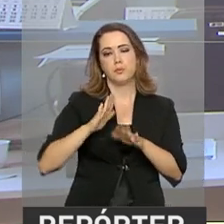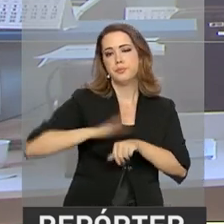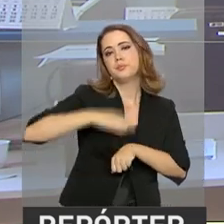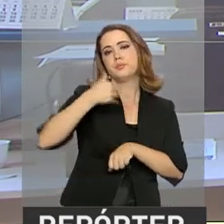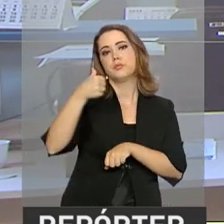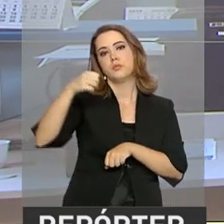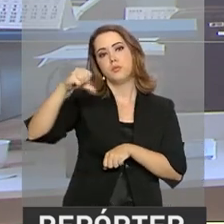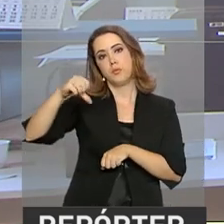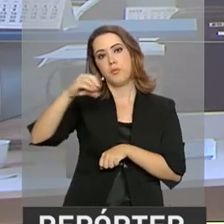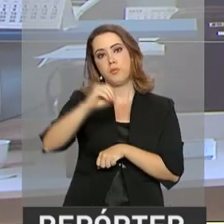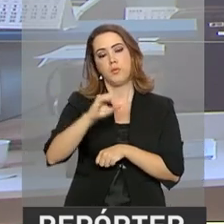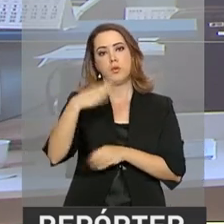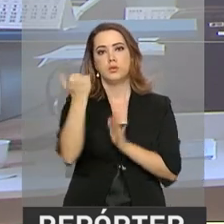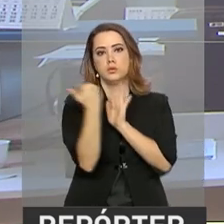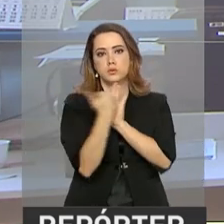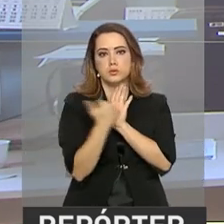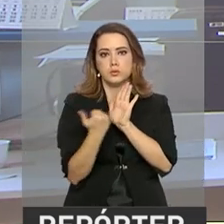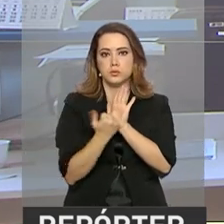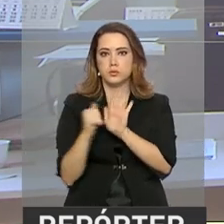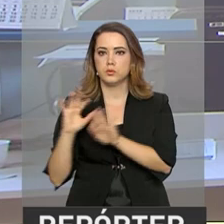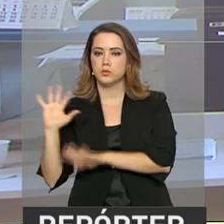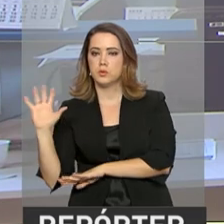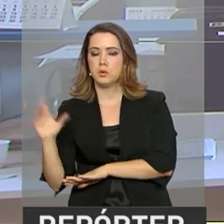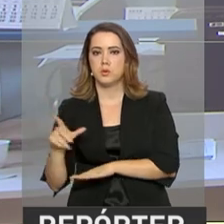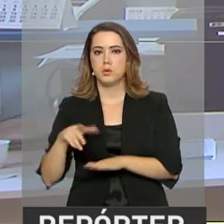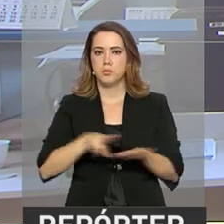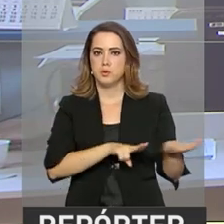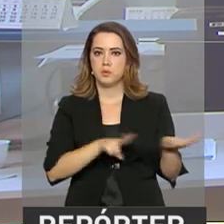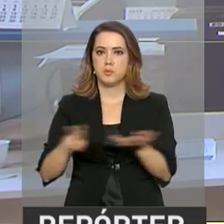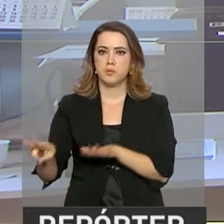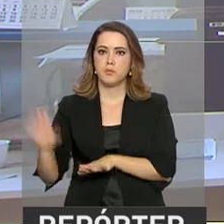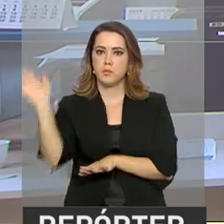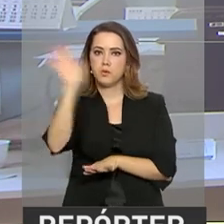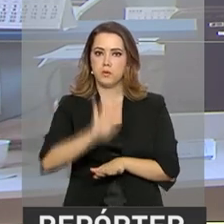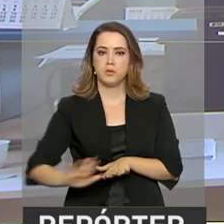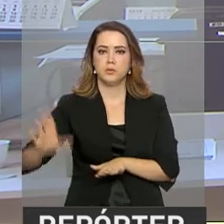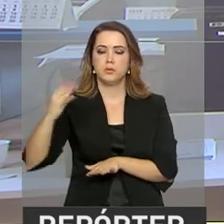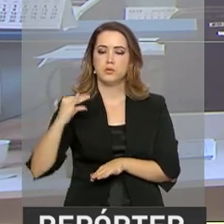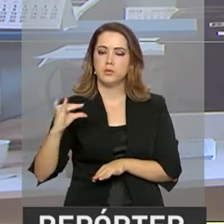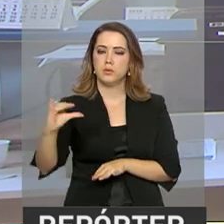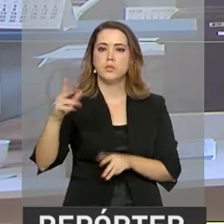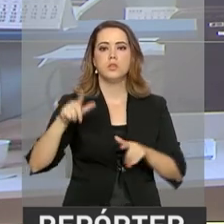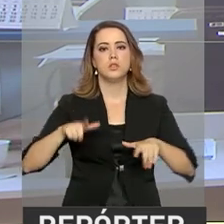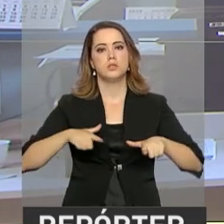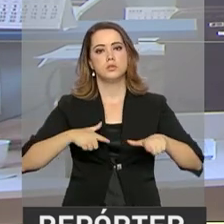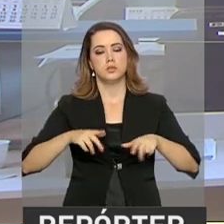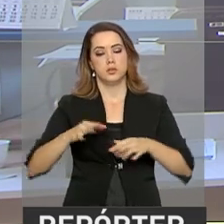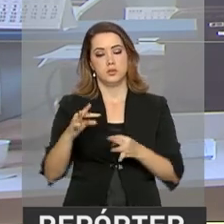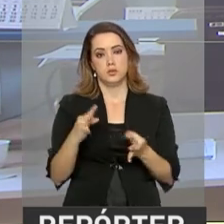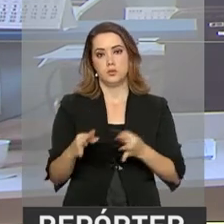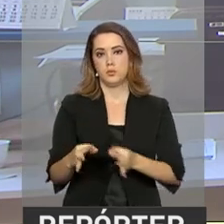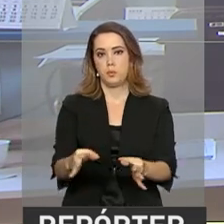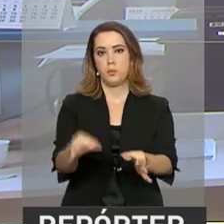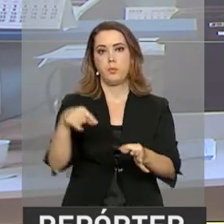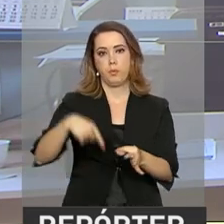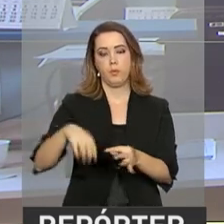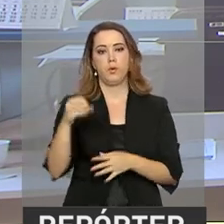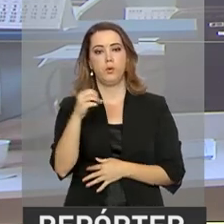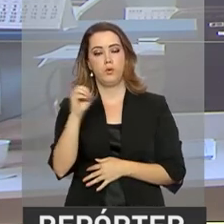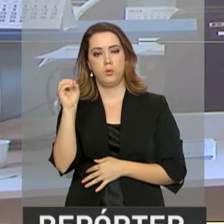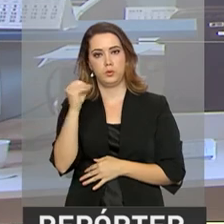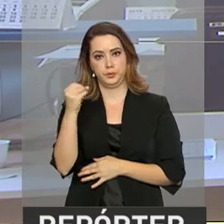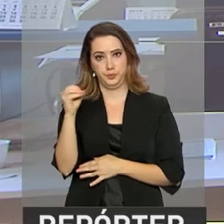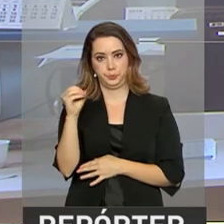foram selecionados para a Semana Nacional de Ciência e Tecnologia, que será realizada em outubro. Foram